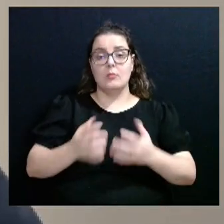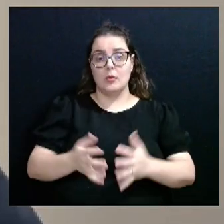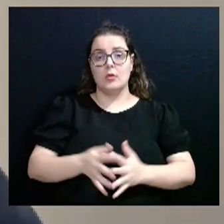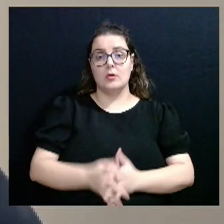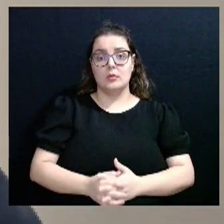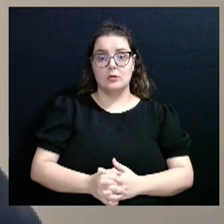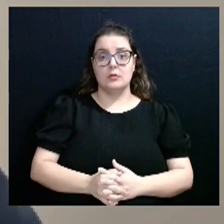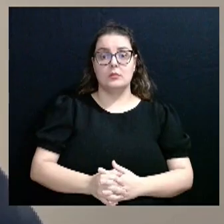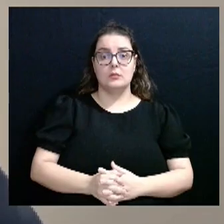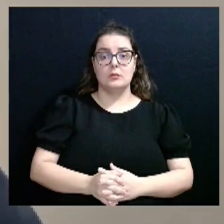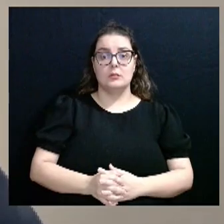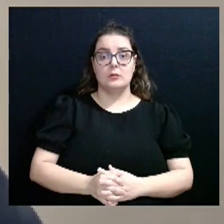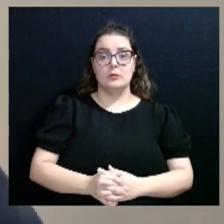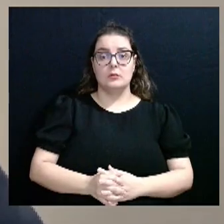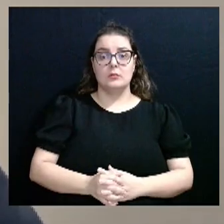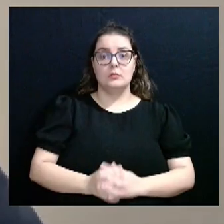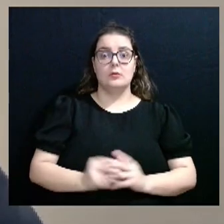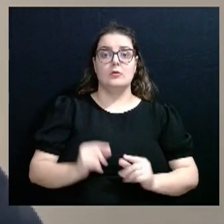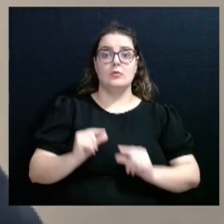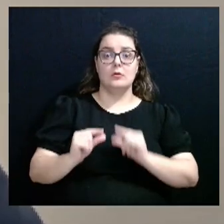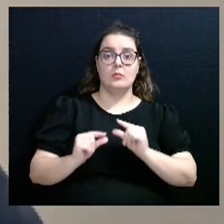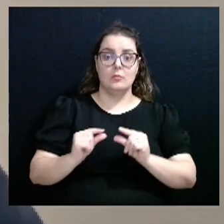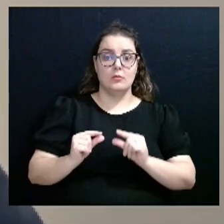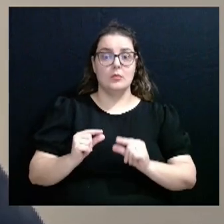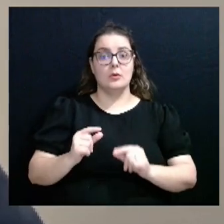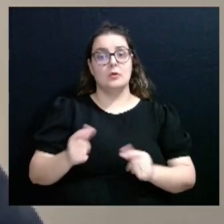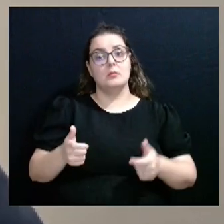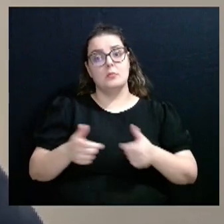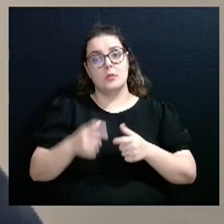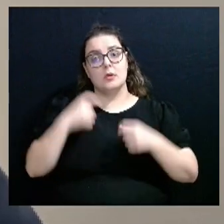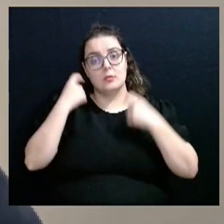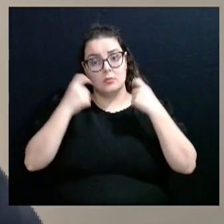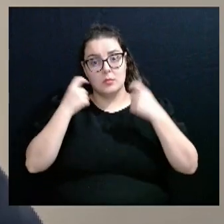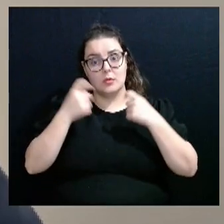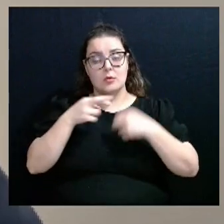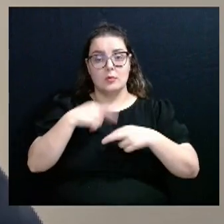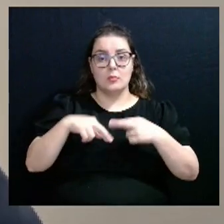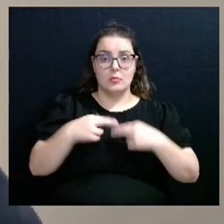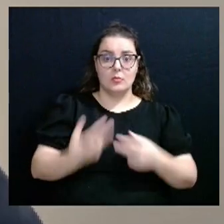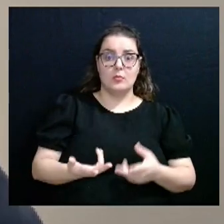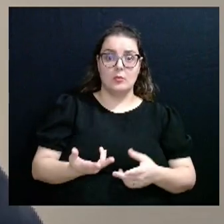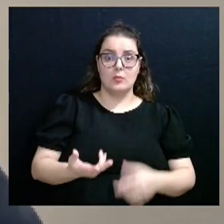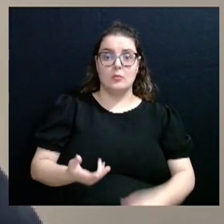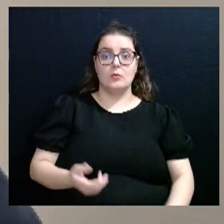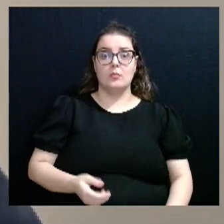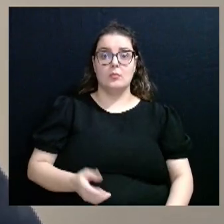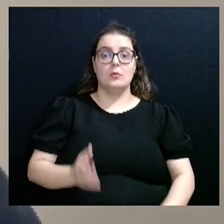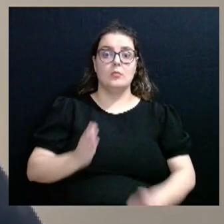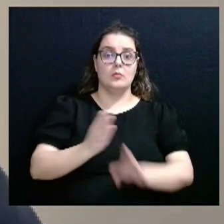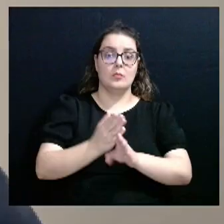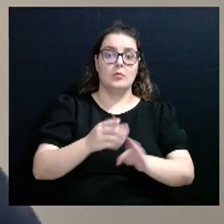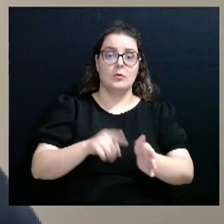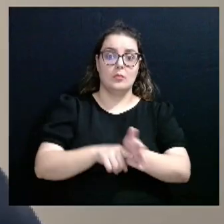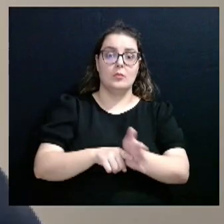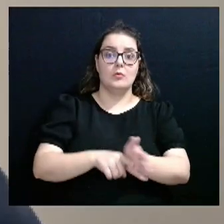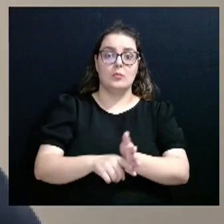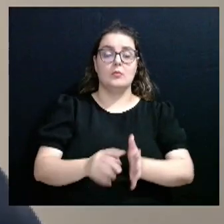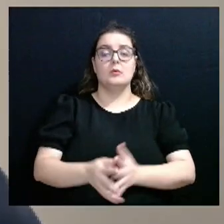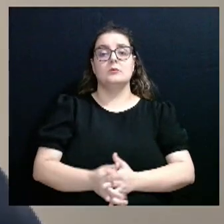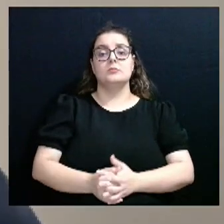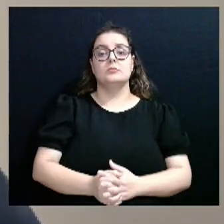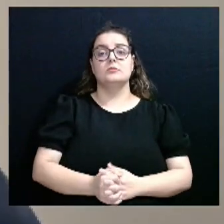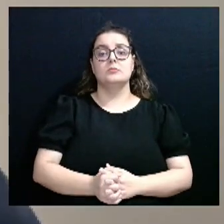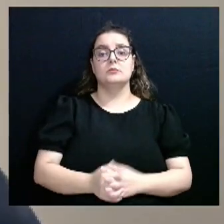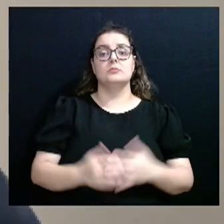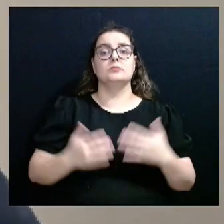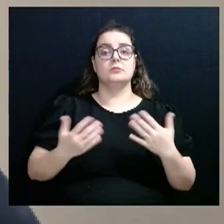de um pouquinho menos de preocupação a respeito do achado, da investigação da doença. Então,